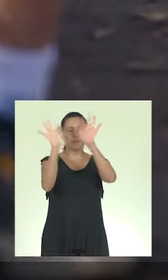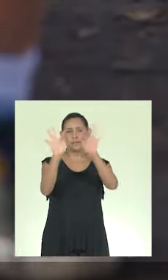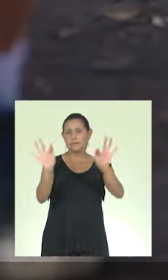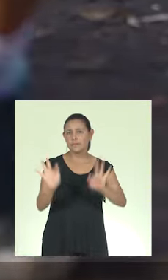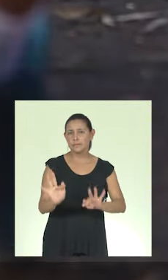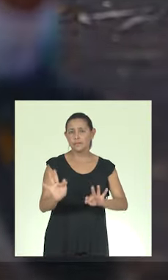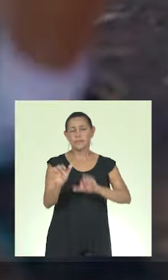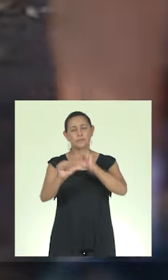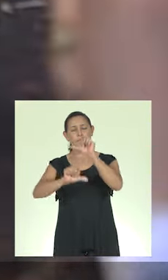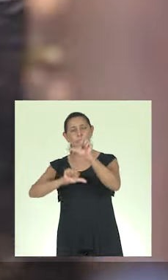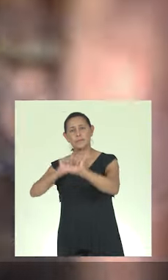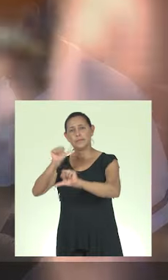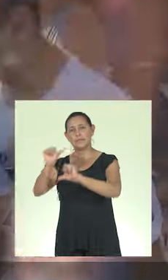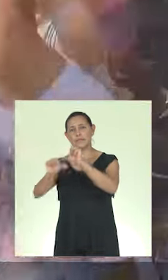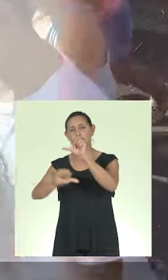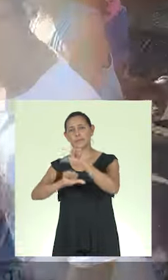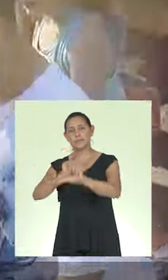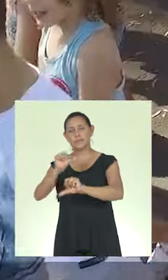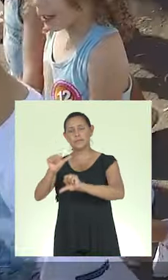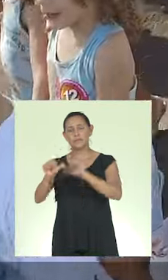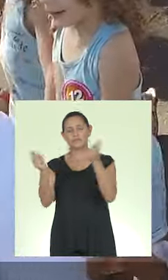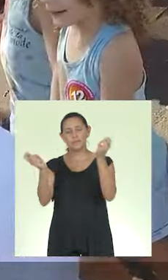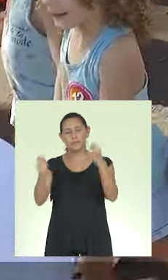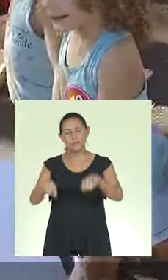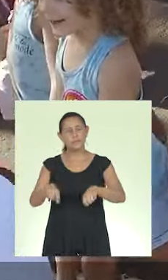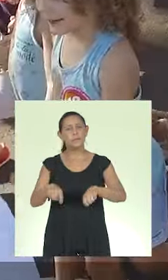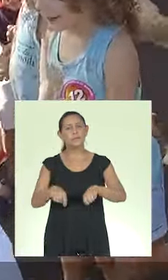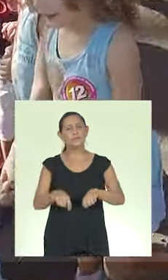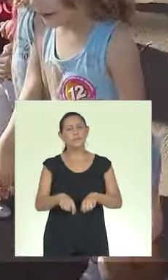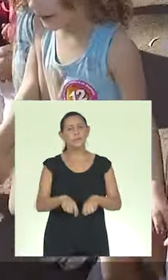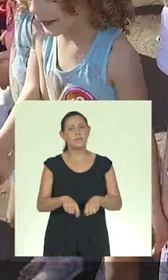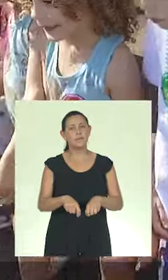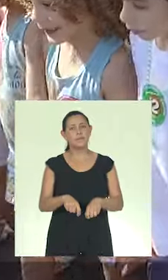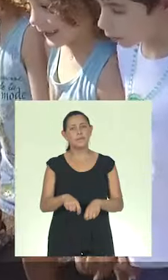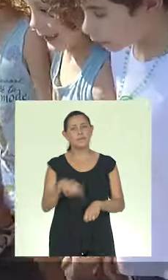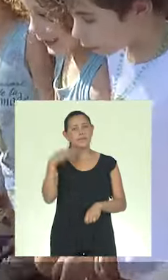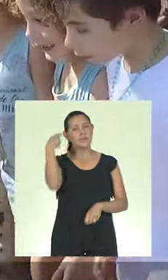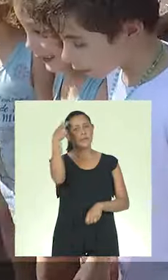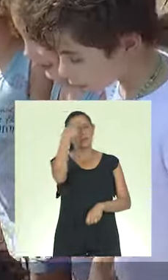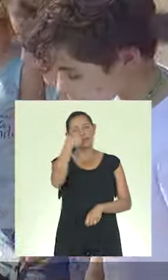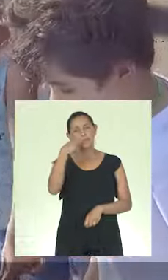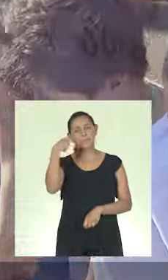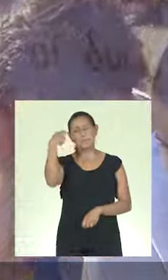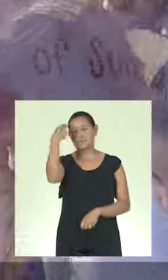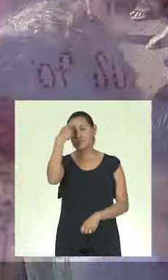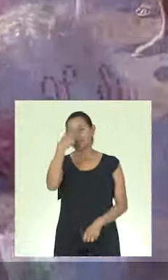pra valer. Ulisses Maia,